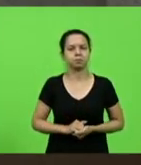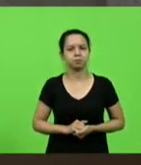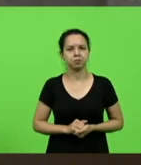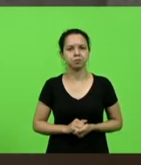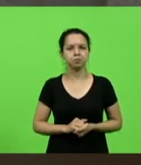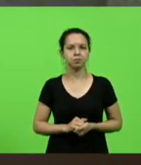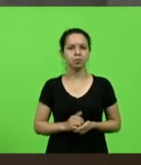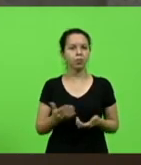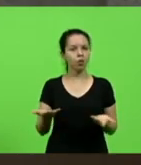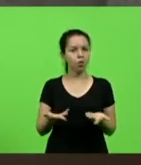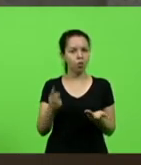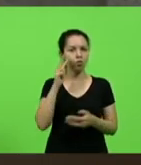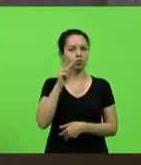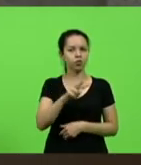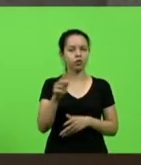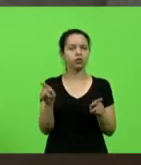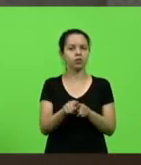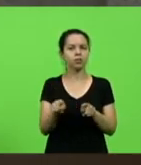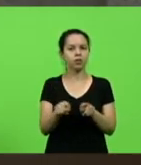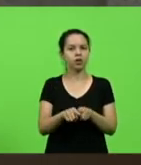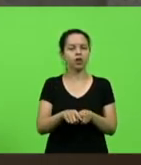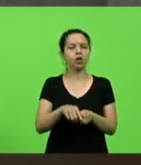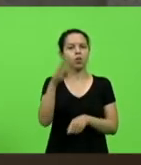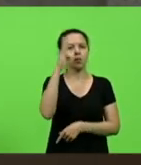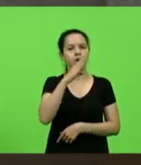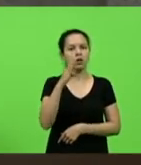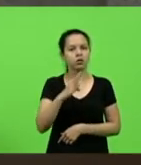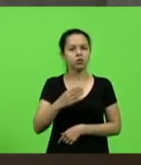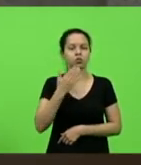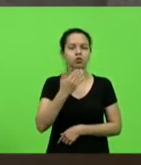observar hoje o Brasil clamando pela liberdade.